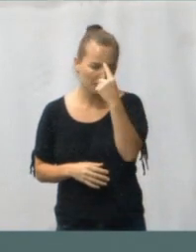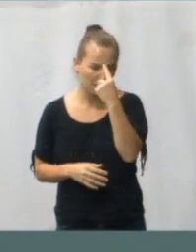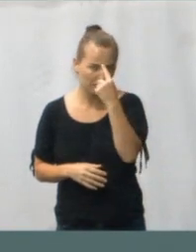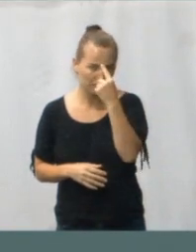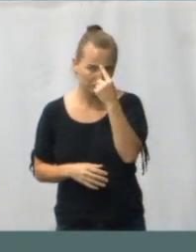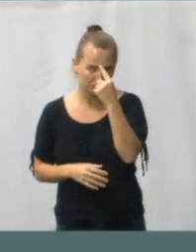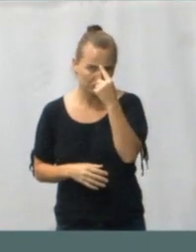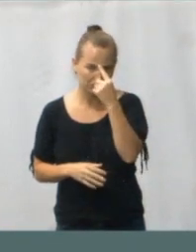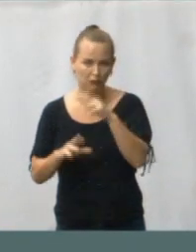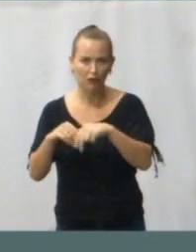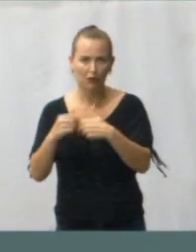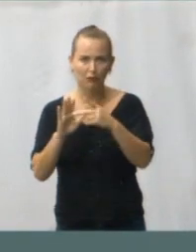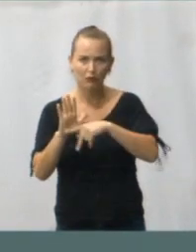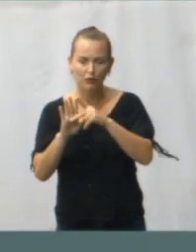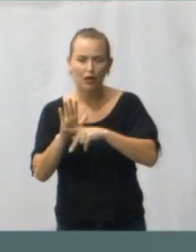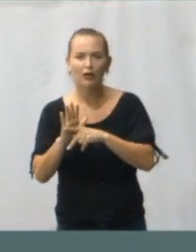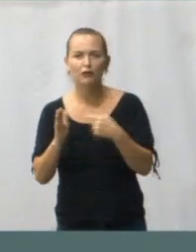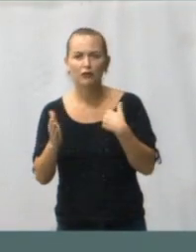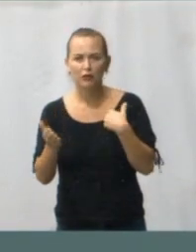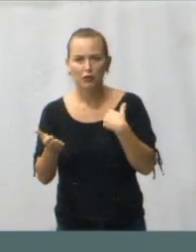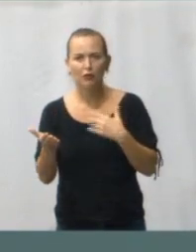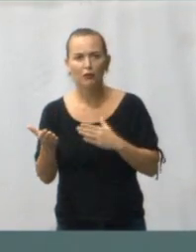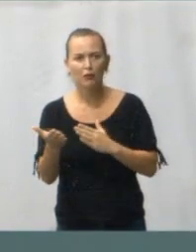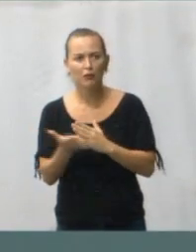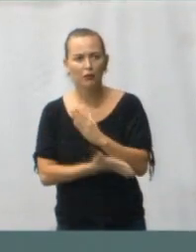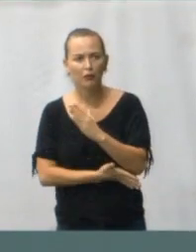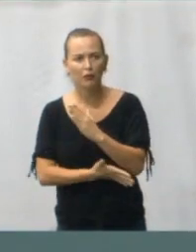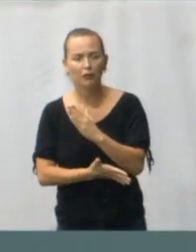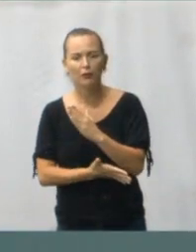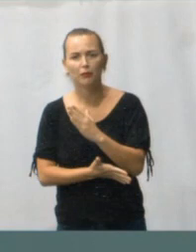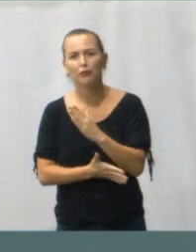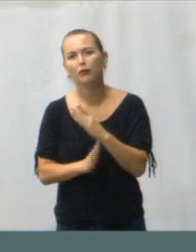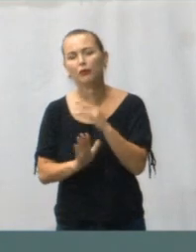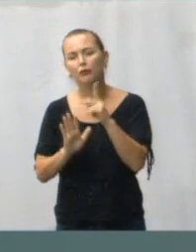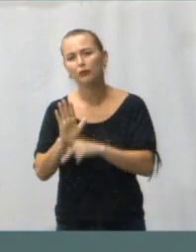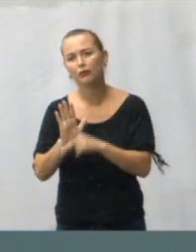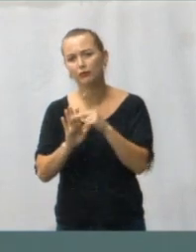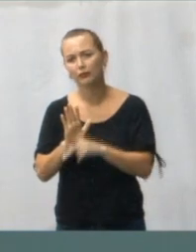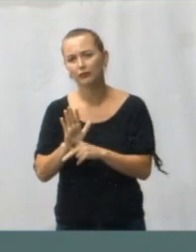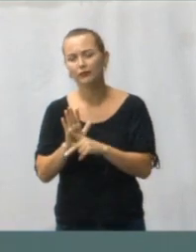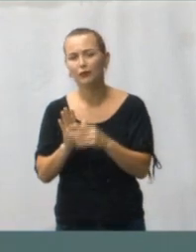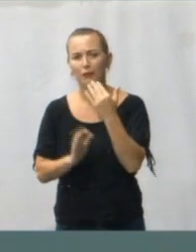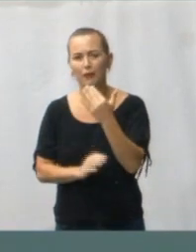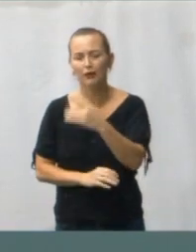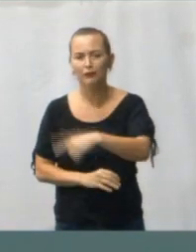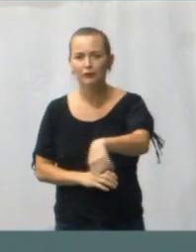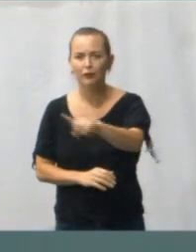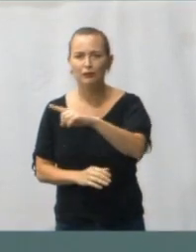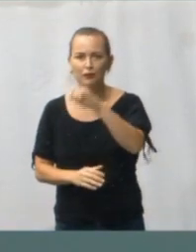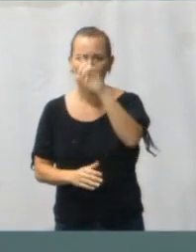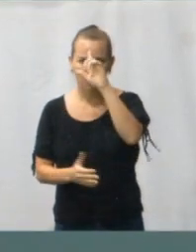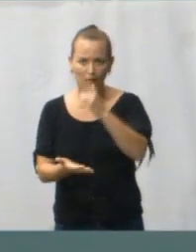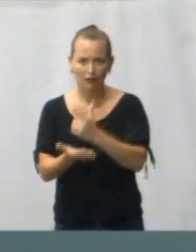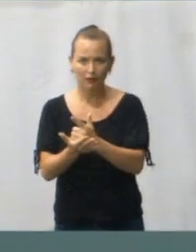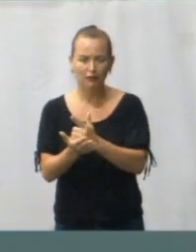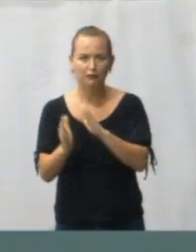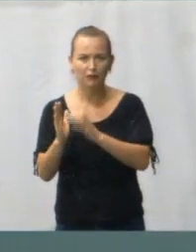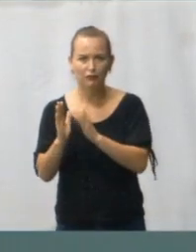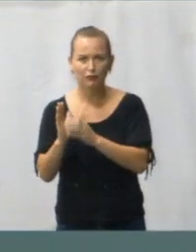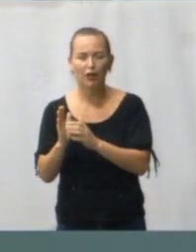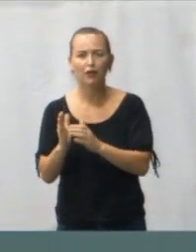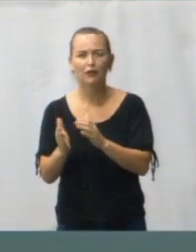e constitucionalidade. E peço o voto dos demais líderes de partidários. Sim, aprovo e não rejeito.